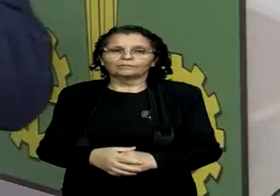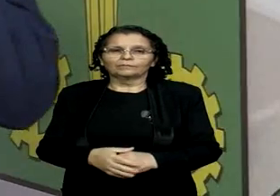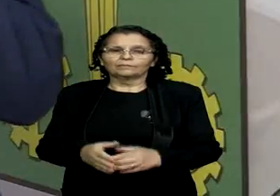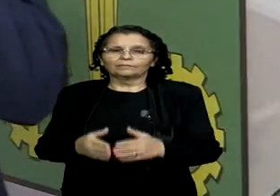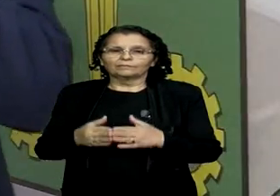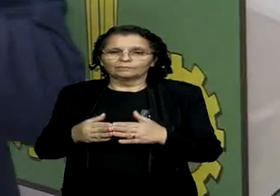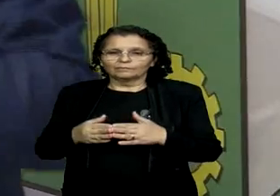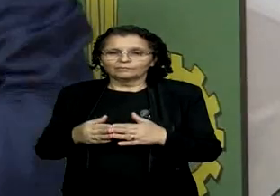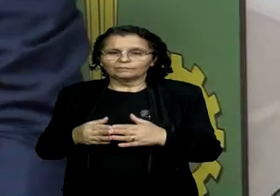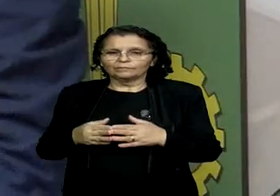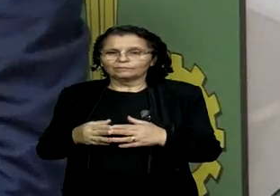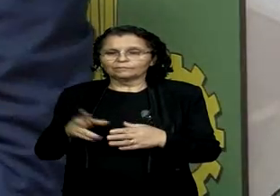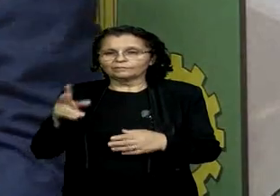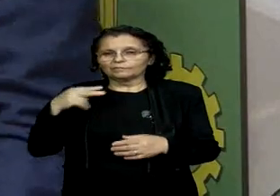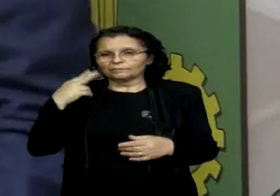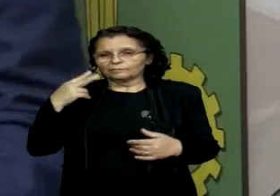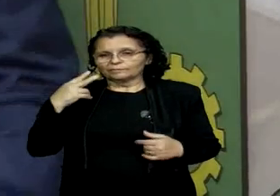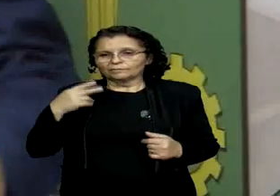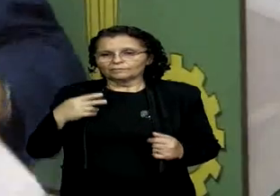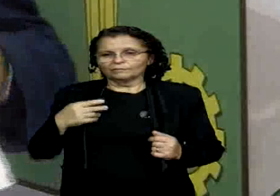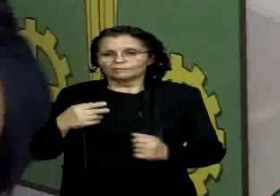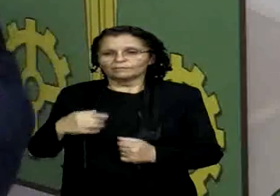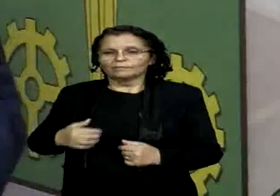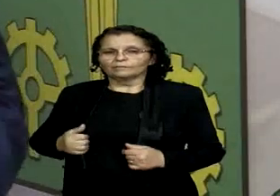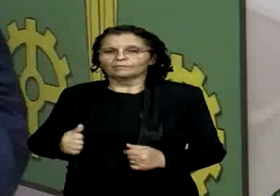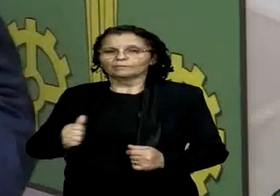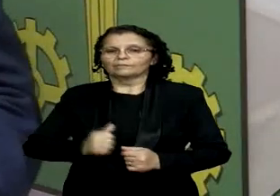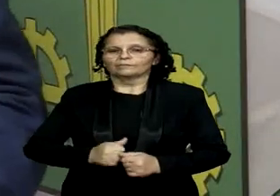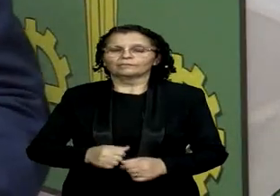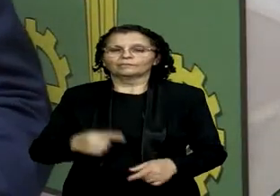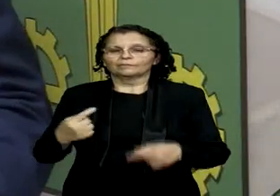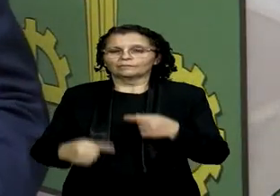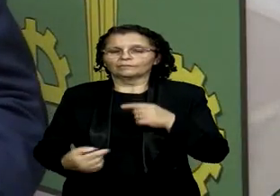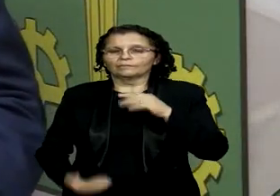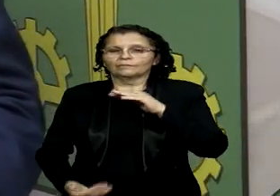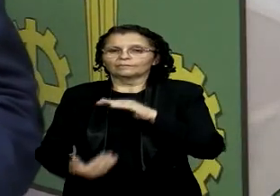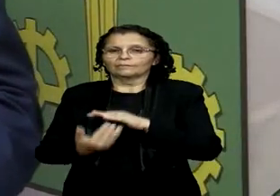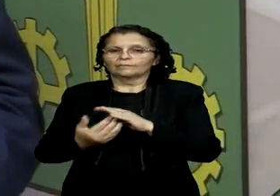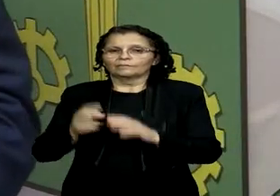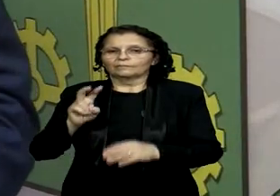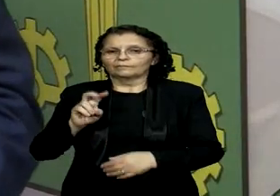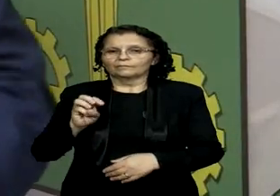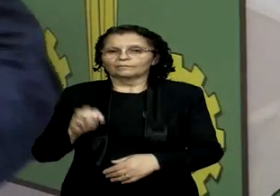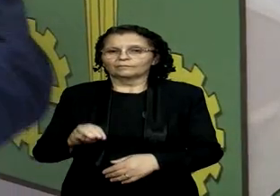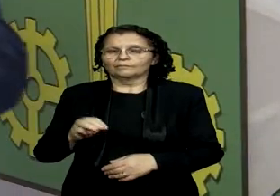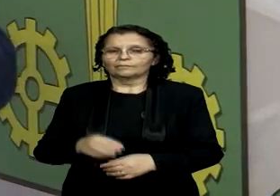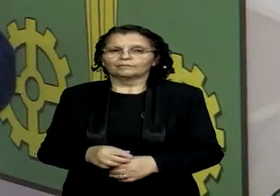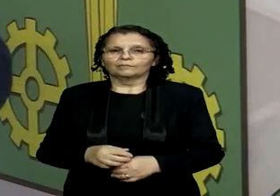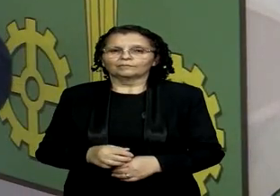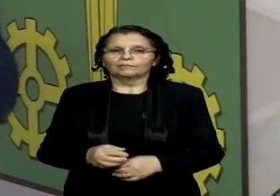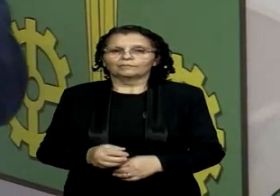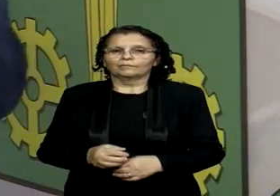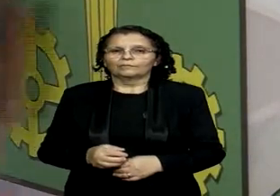ordem, presidente. Pela ordem, nobre vereador Paulo Júnior. Para discutir. Para discutir, Vossa Excelência dispõe de 5 minutos.